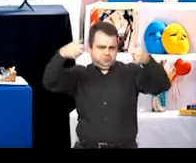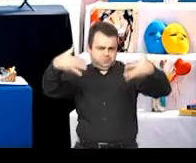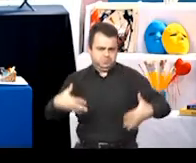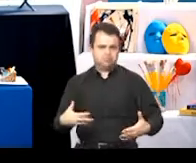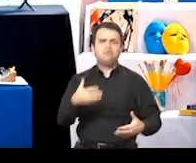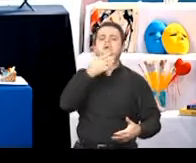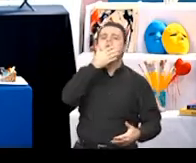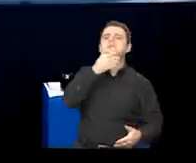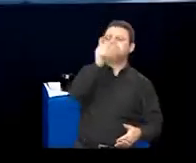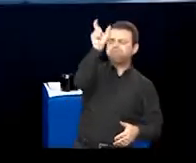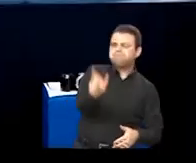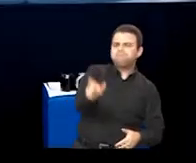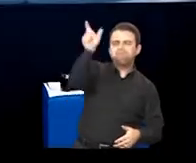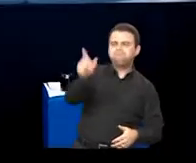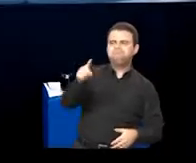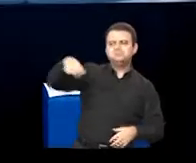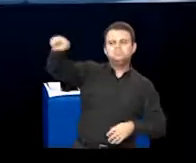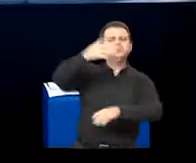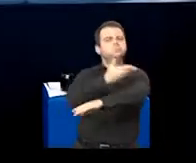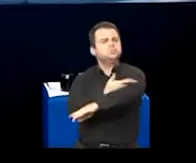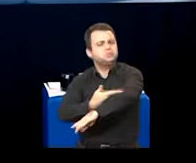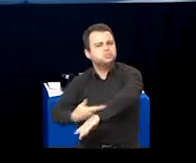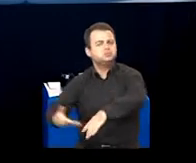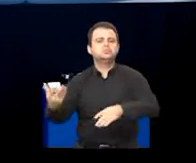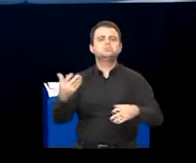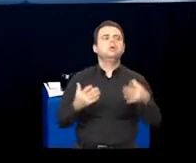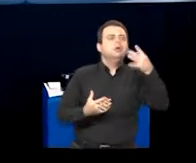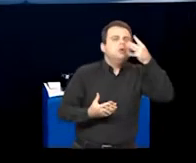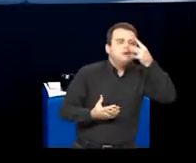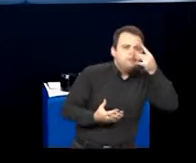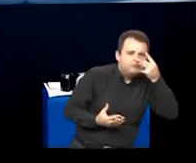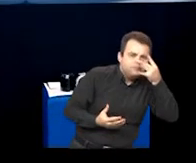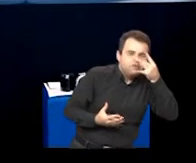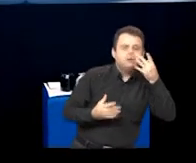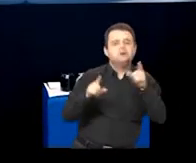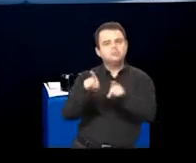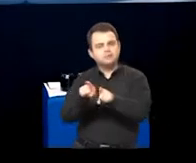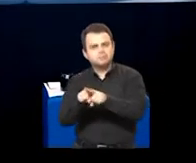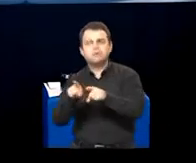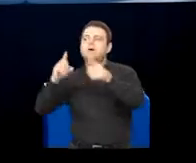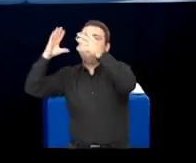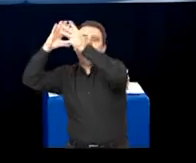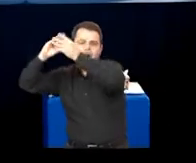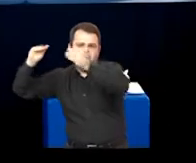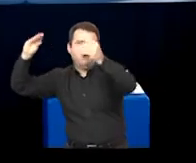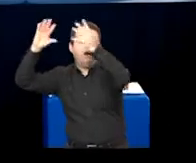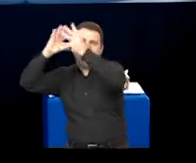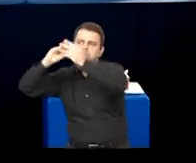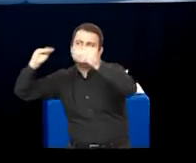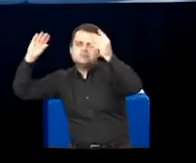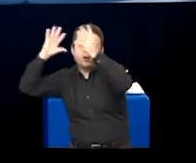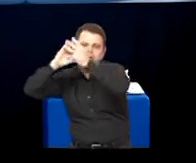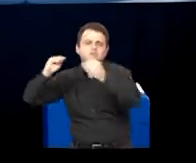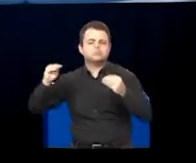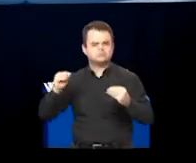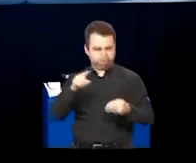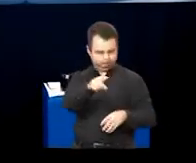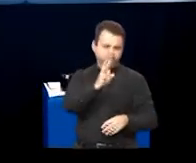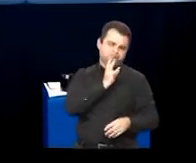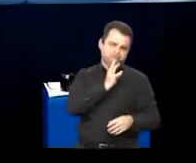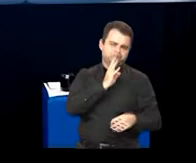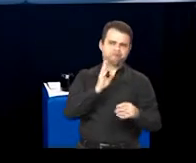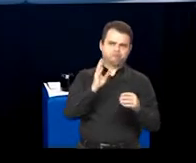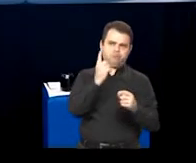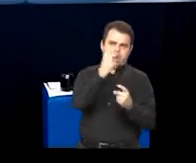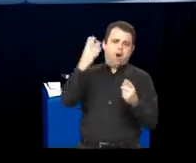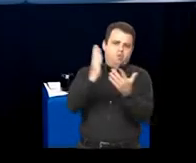alguns artistas que trabalham com figurativismo e alguns artistas que trabalham com o